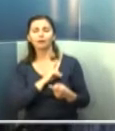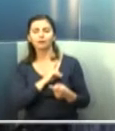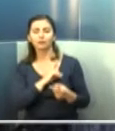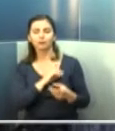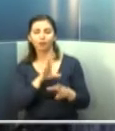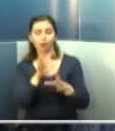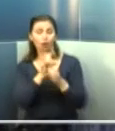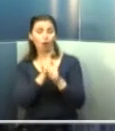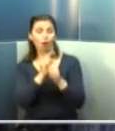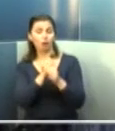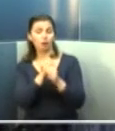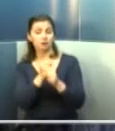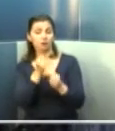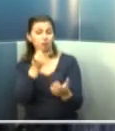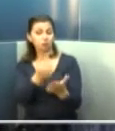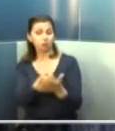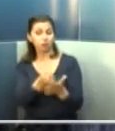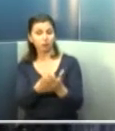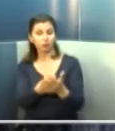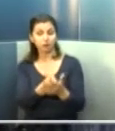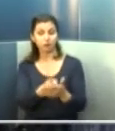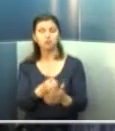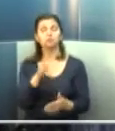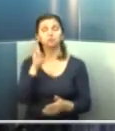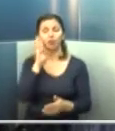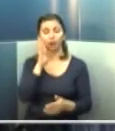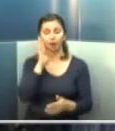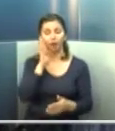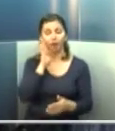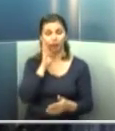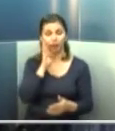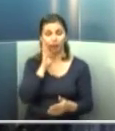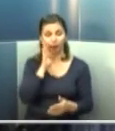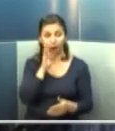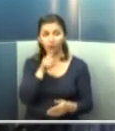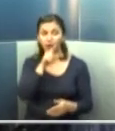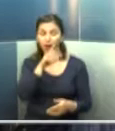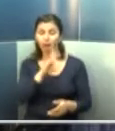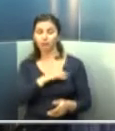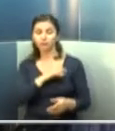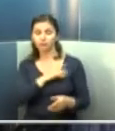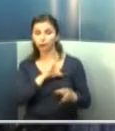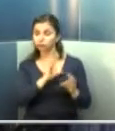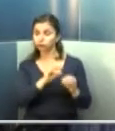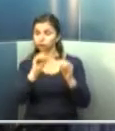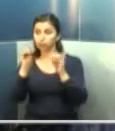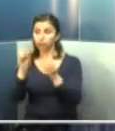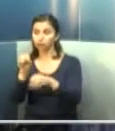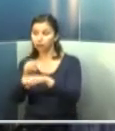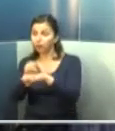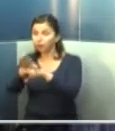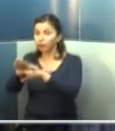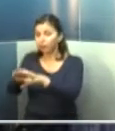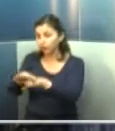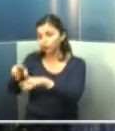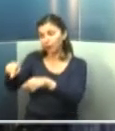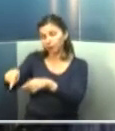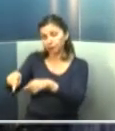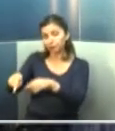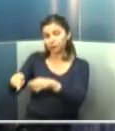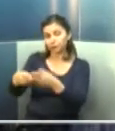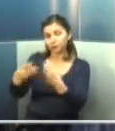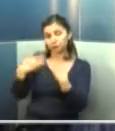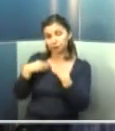impositivo bacana e eles ficaram de enviar para a gente o tanque né quero seguir lá e